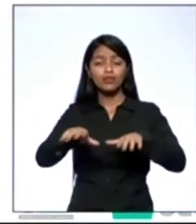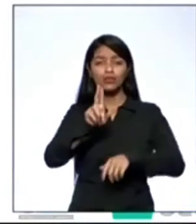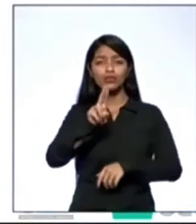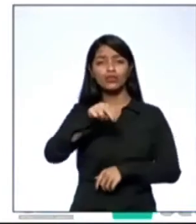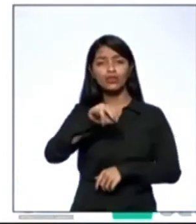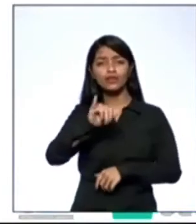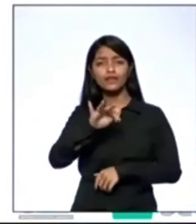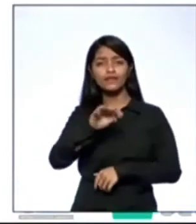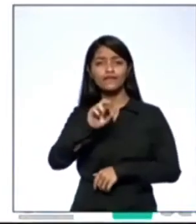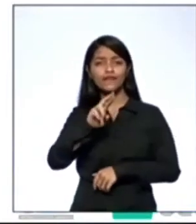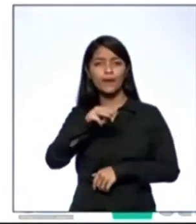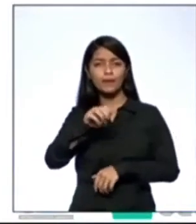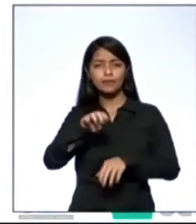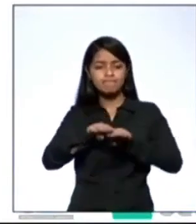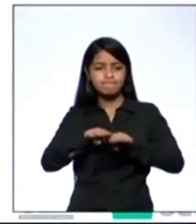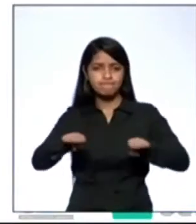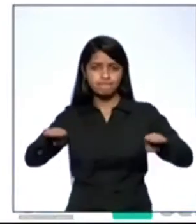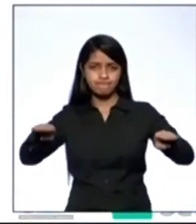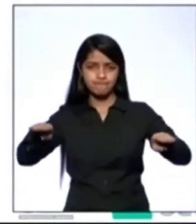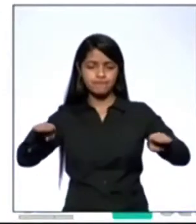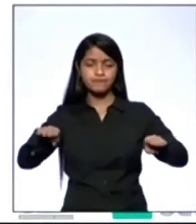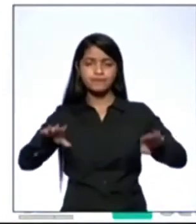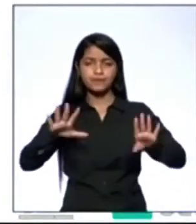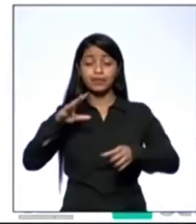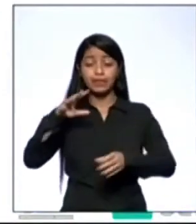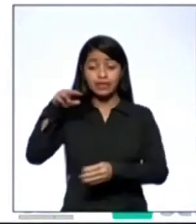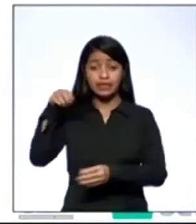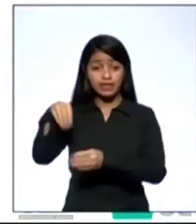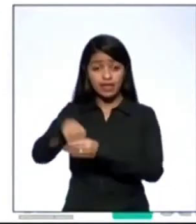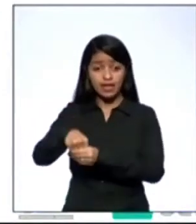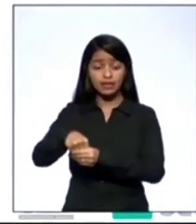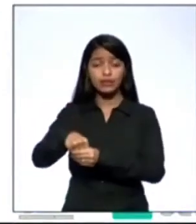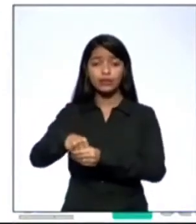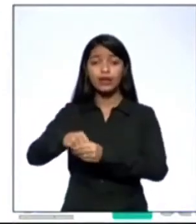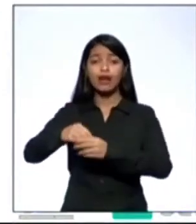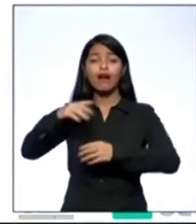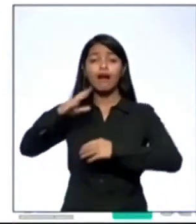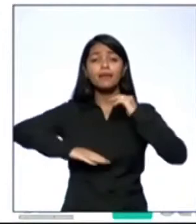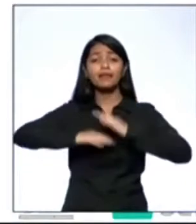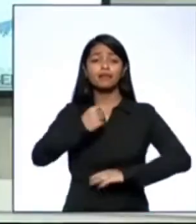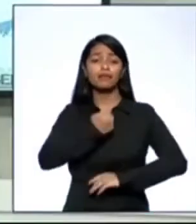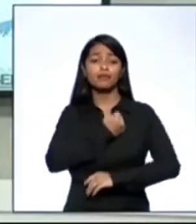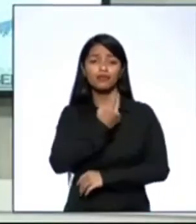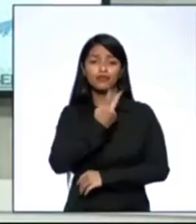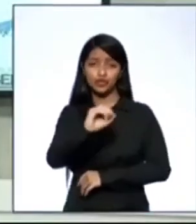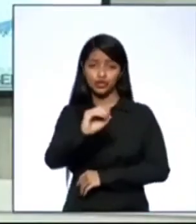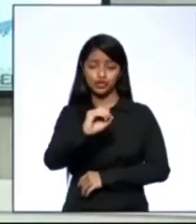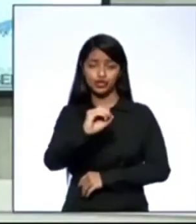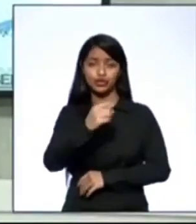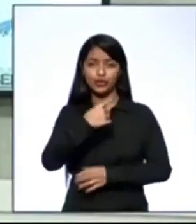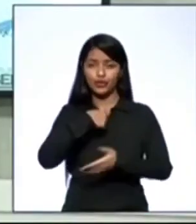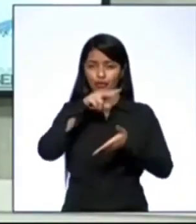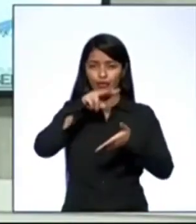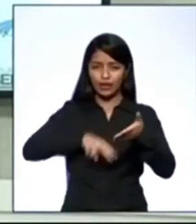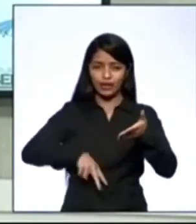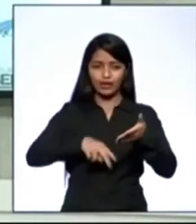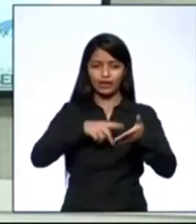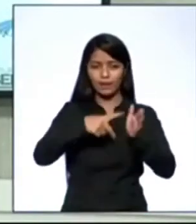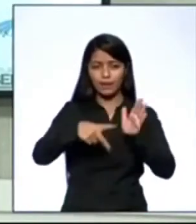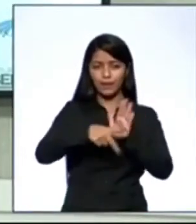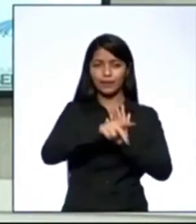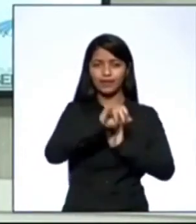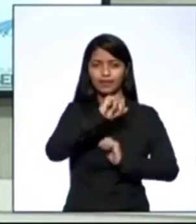Dentro desta cinemática, cabe aí a habilidade número 20. Eu vou ler até para vocês do INEP, lá em